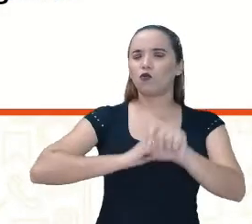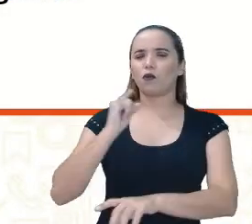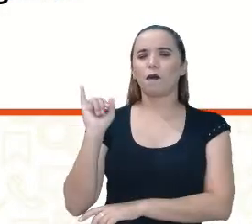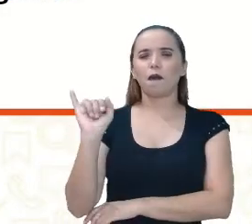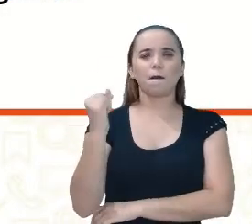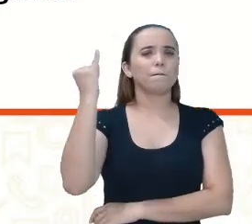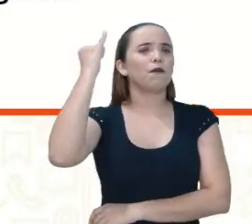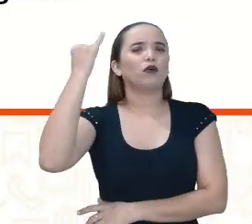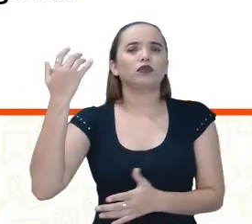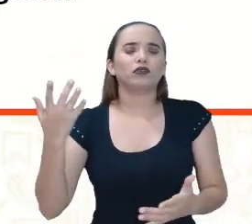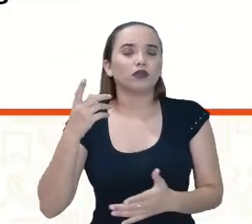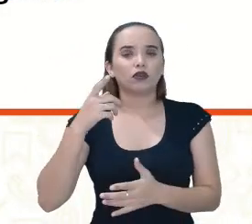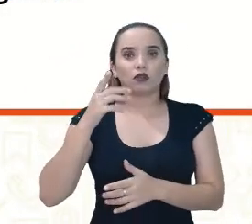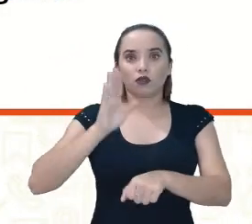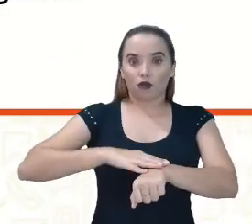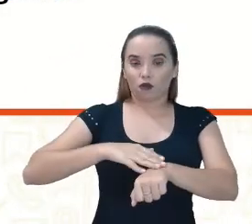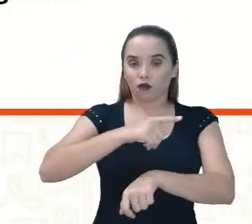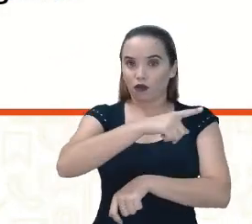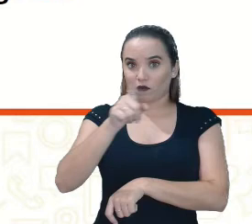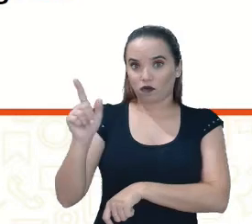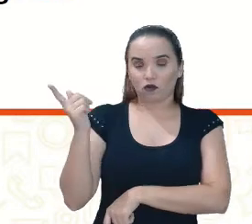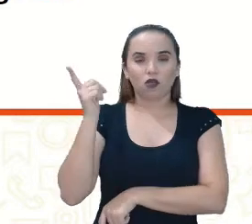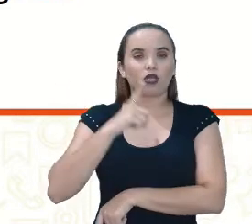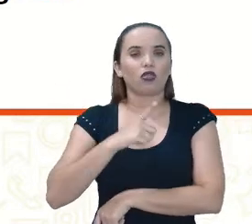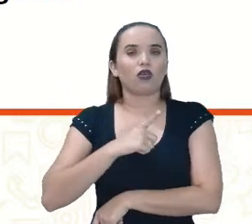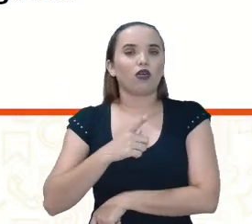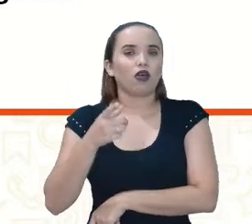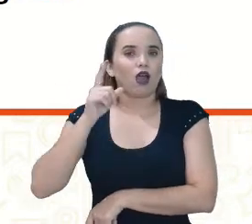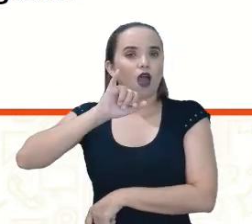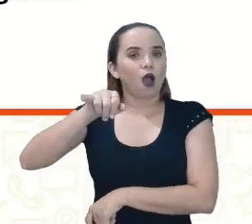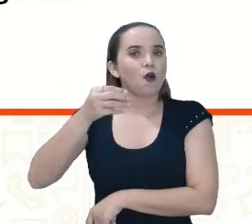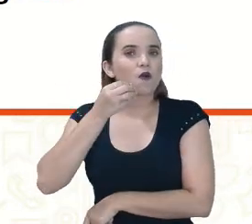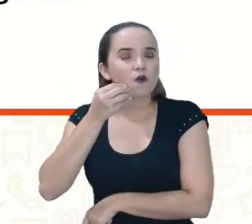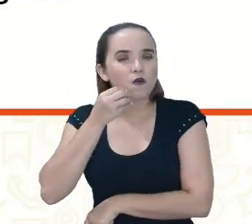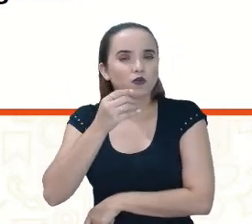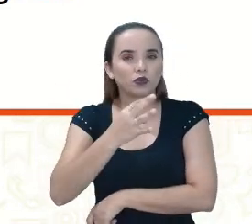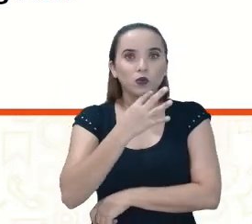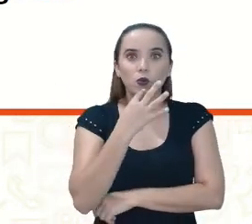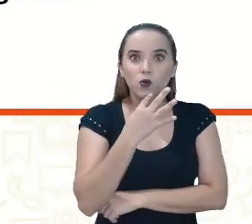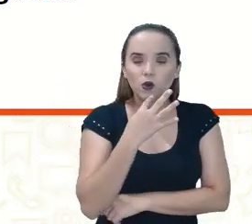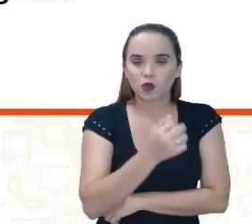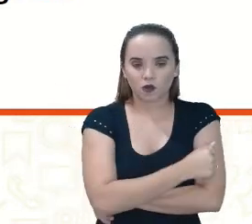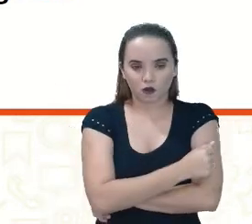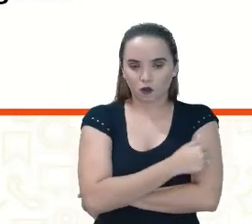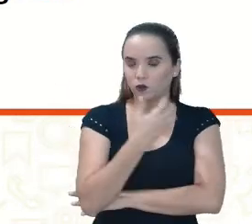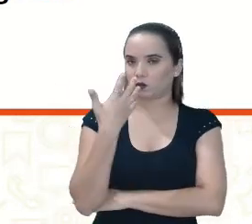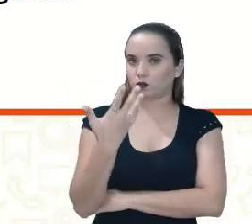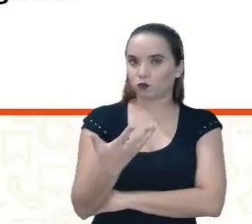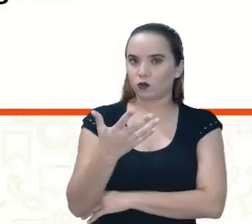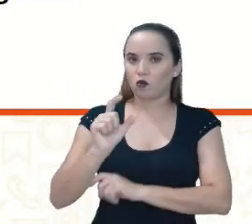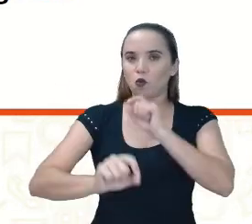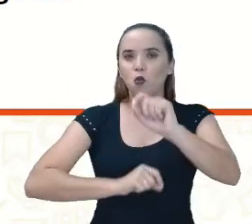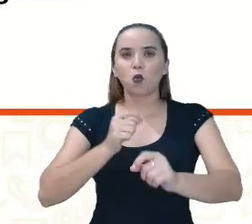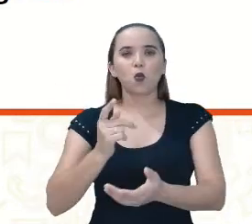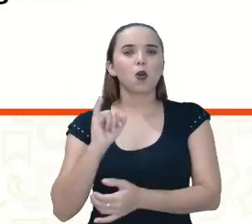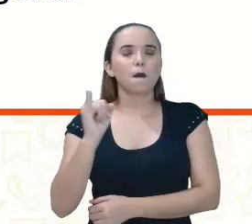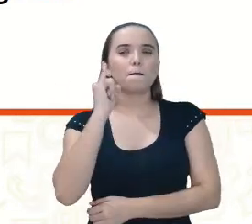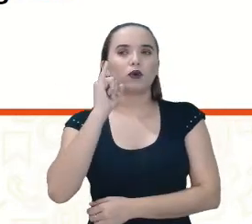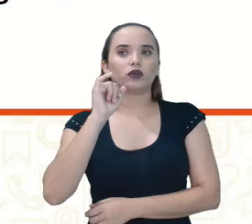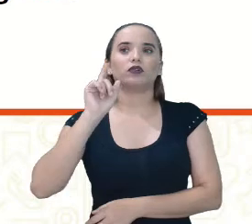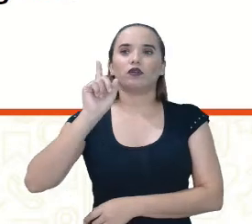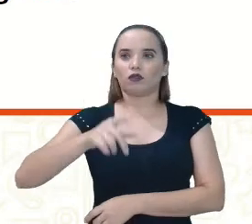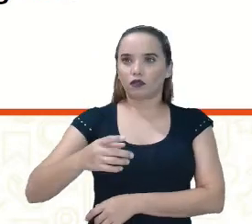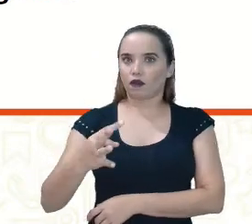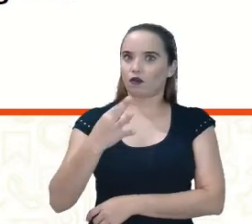de conhecer e receber esse estudante? O primeiro momento é você conhecer o estudante. Quais